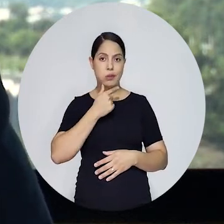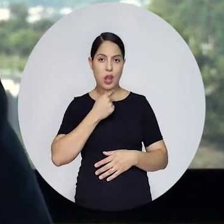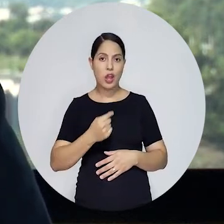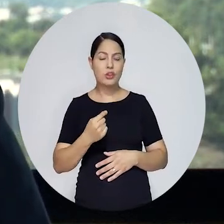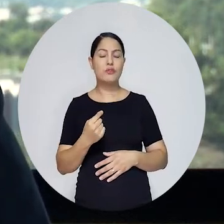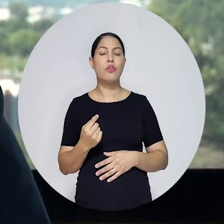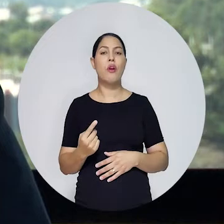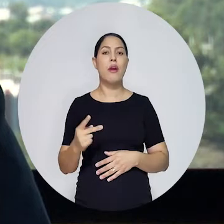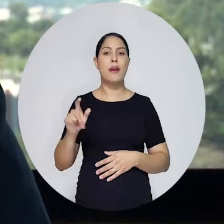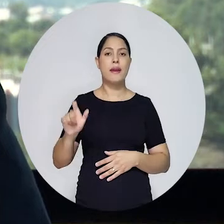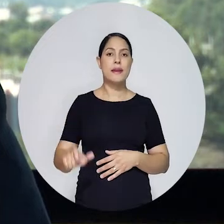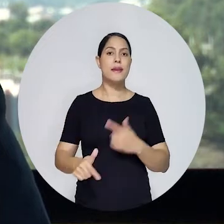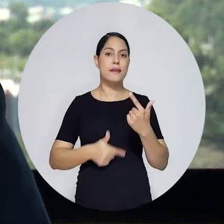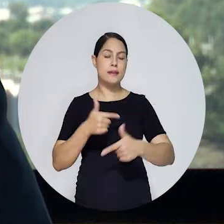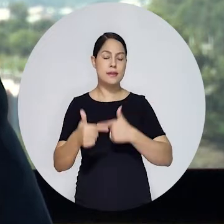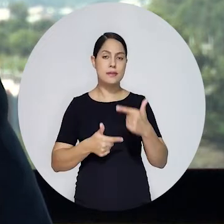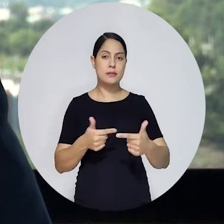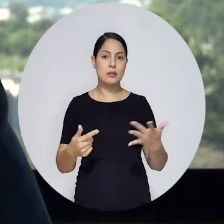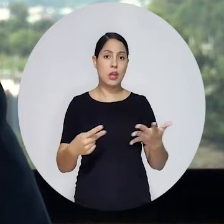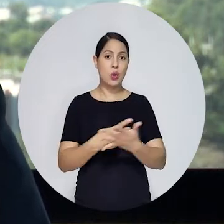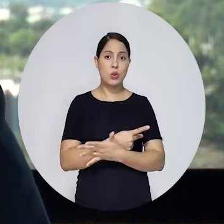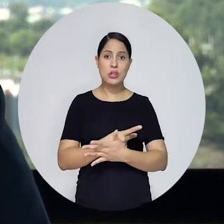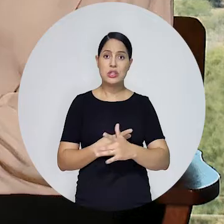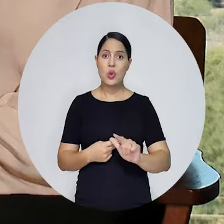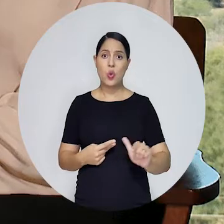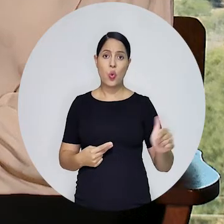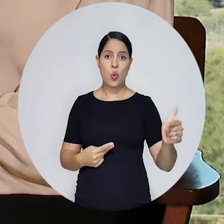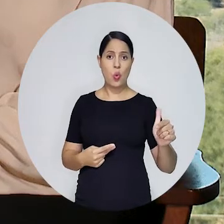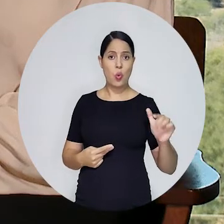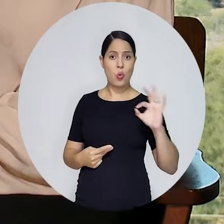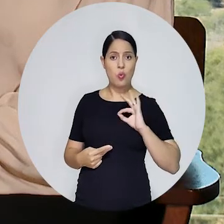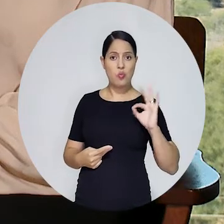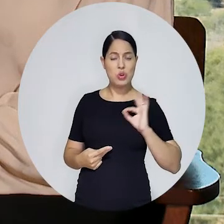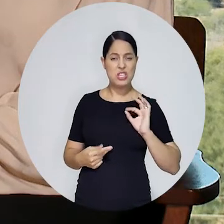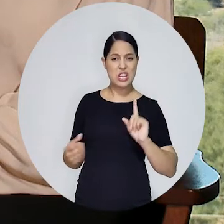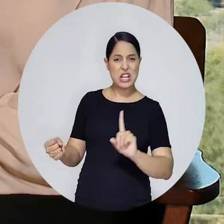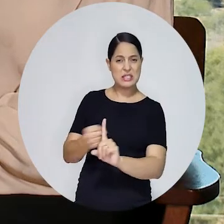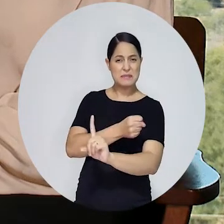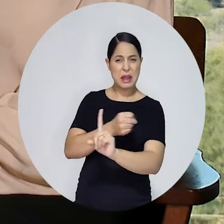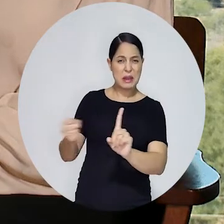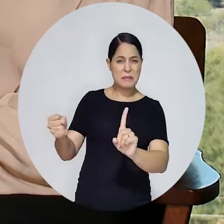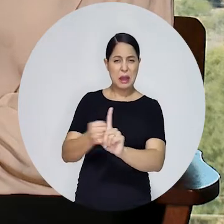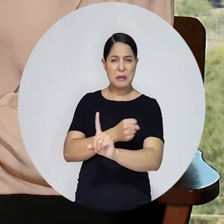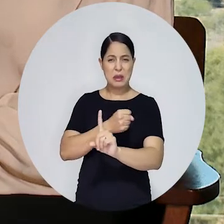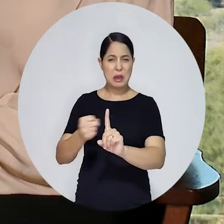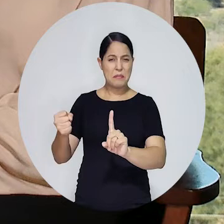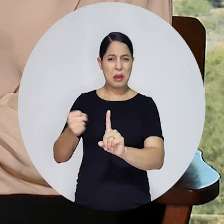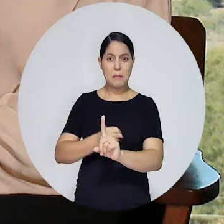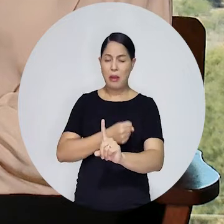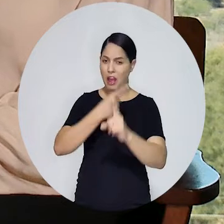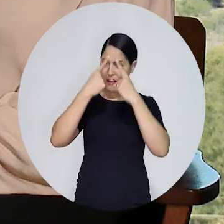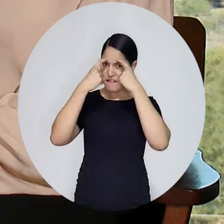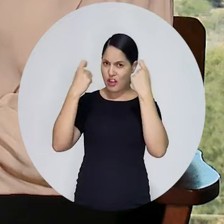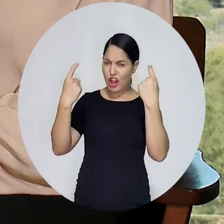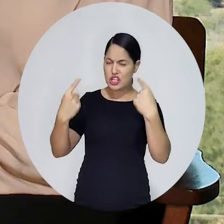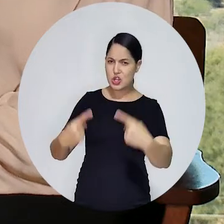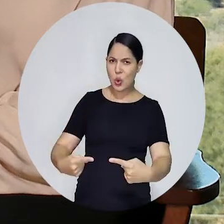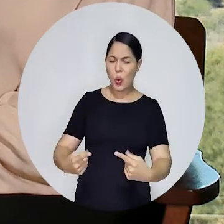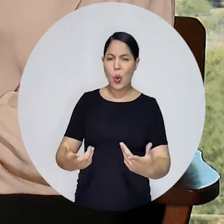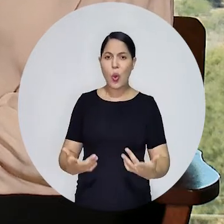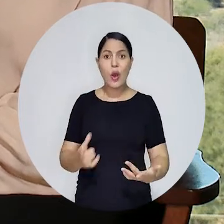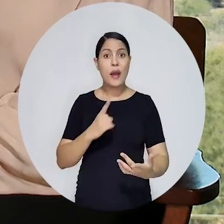pleno exercício da atividade da advocacia e foi brutalmente agredido por